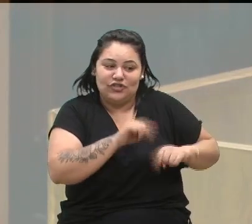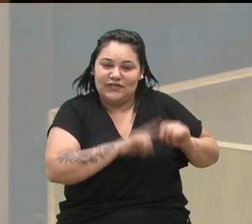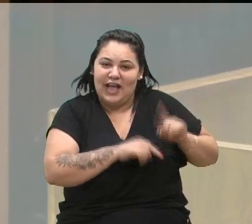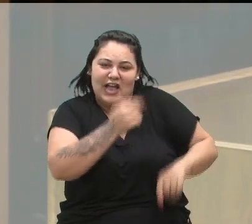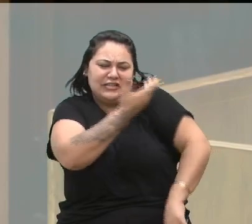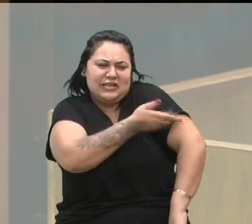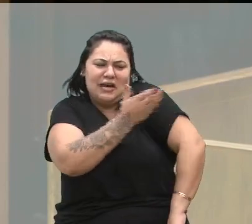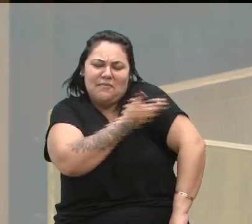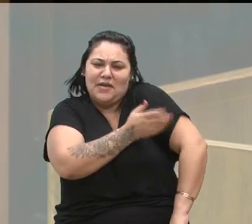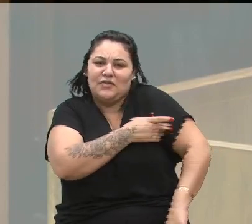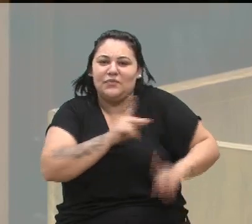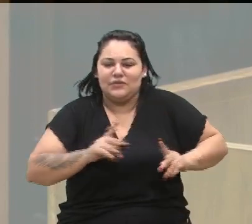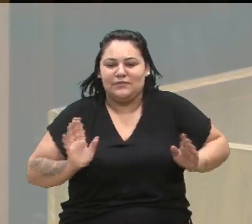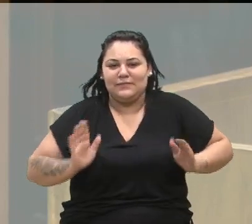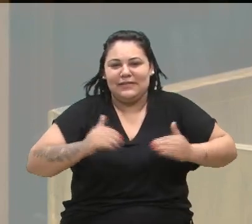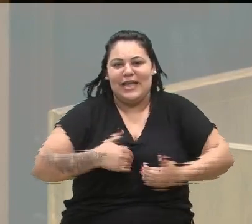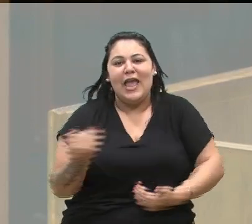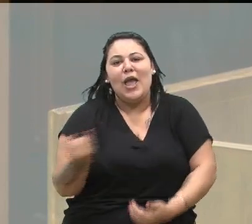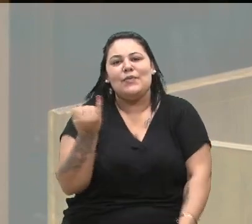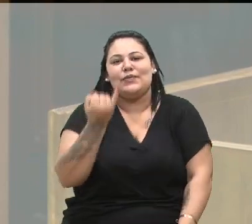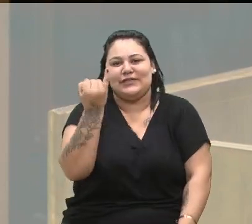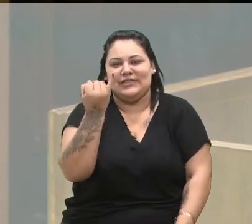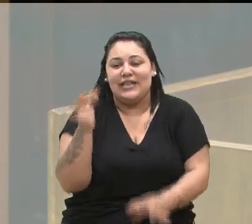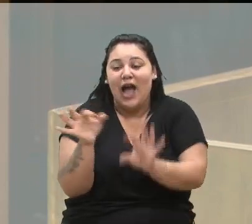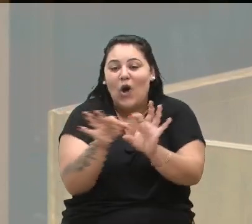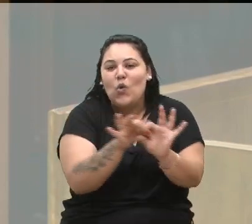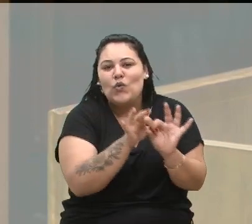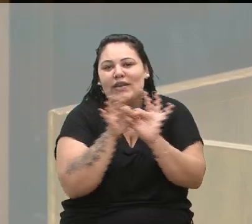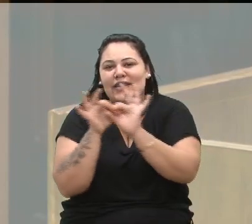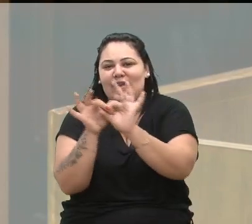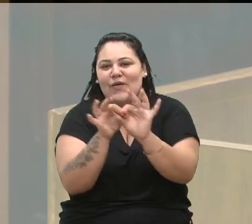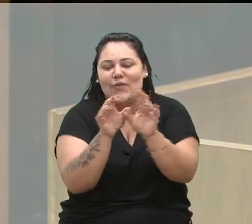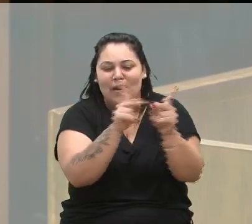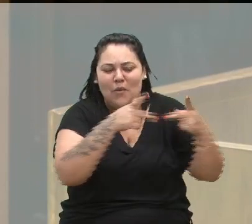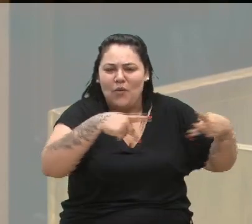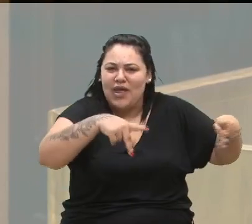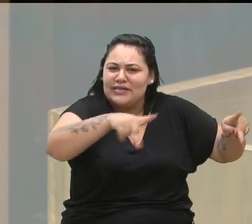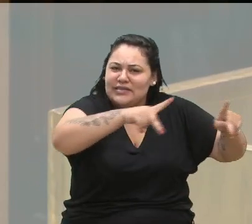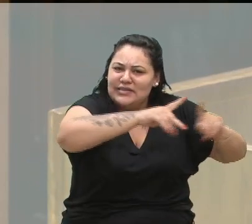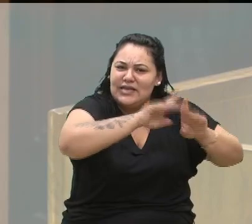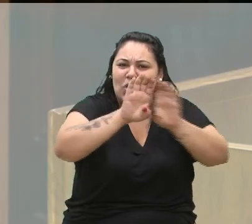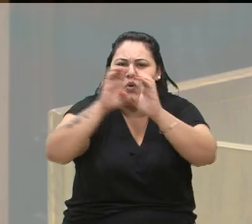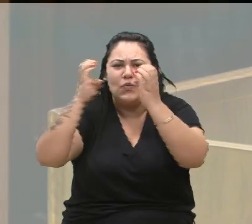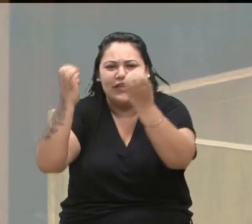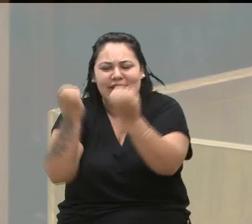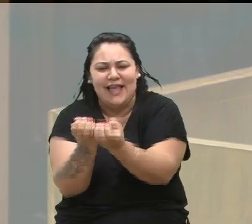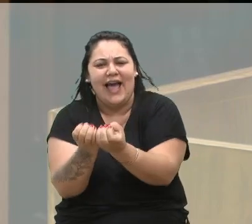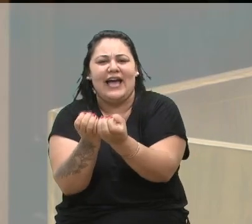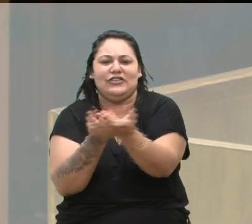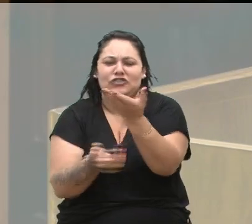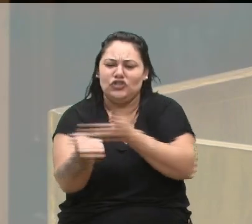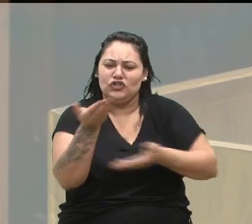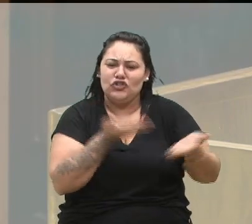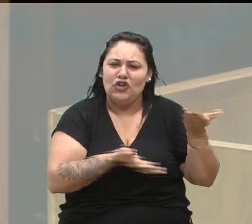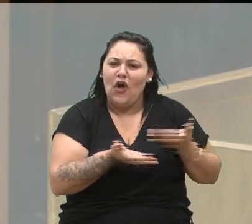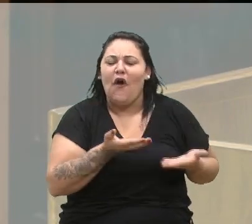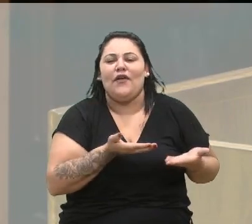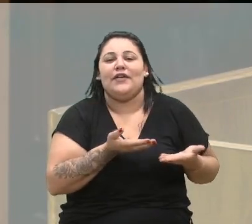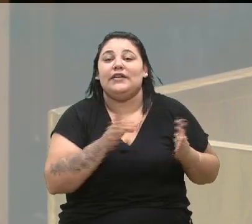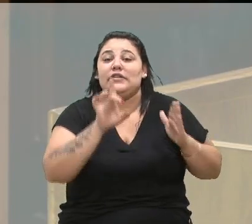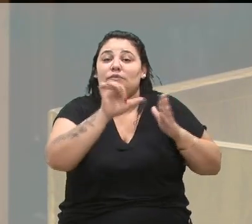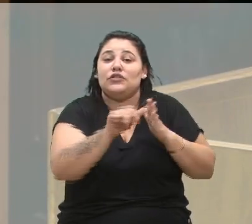com TEA e a importância da integração da família. Depois a gente vai falar sobre o processo